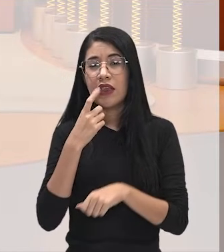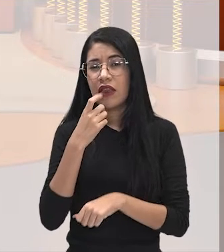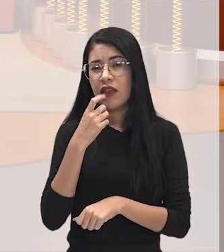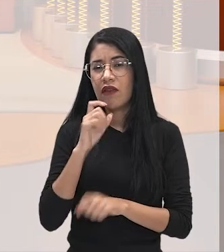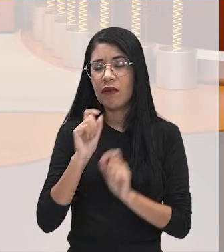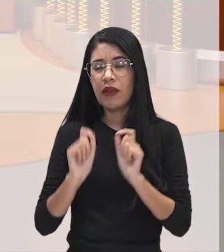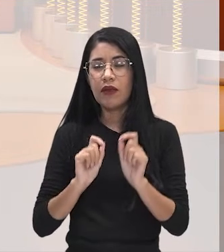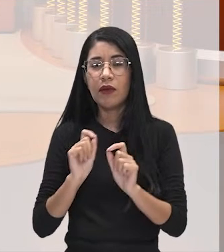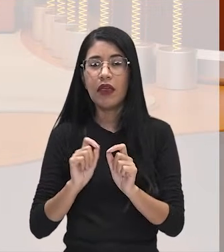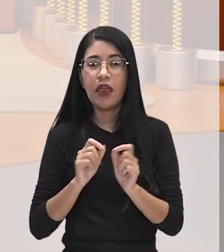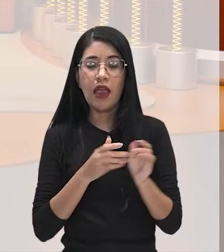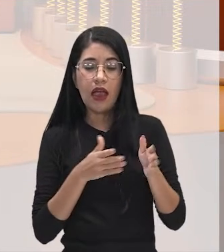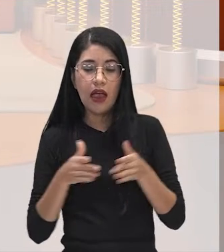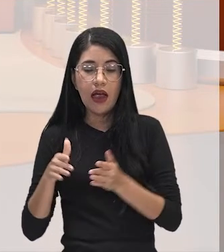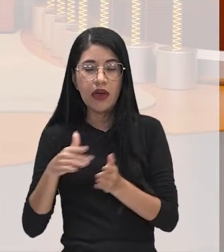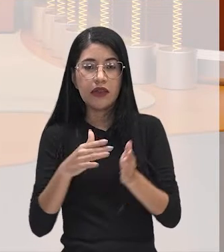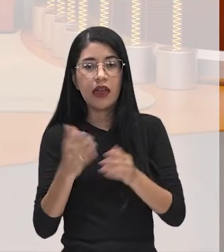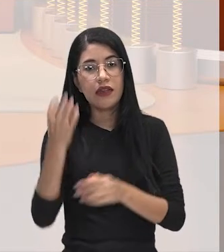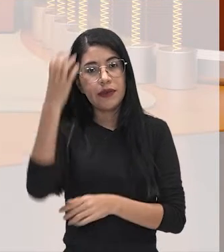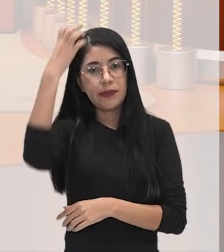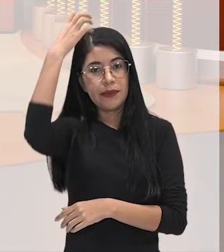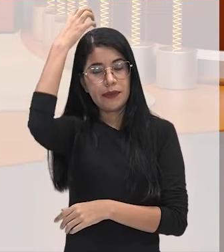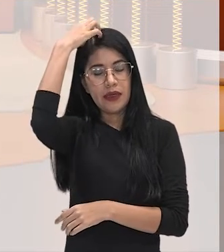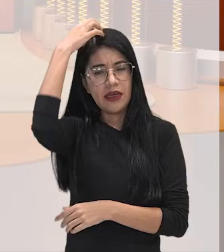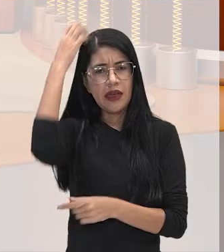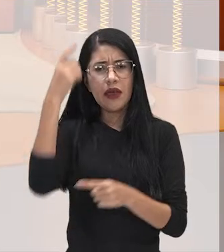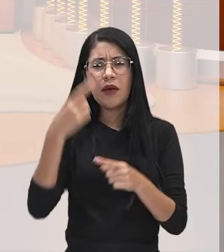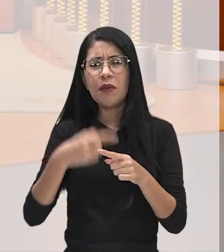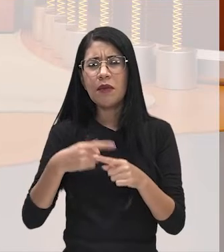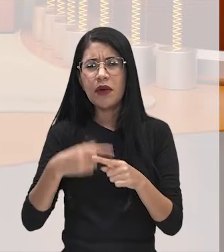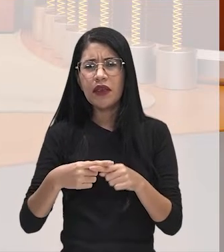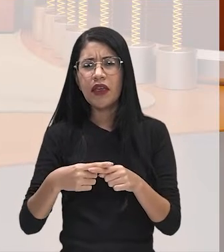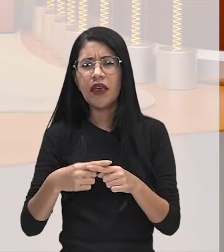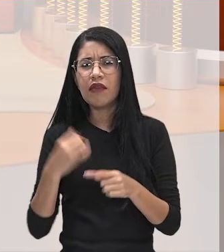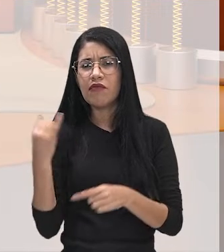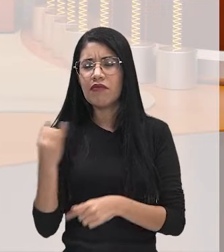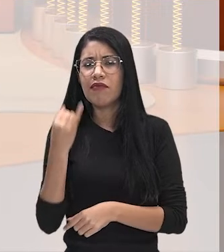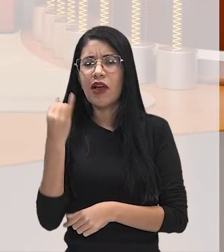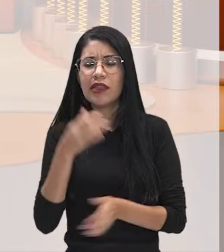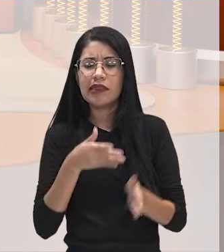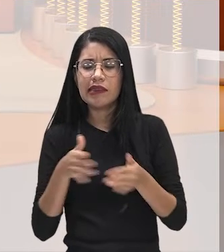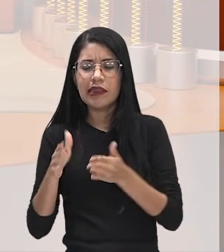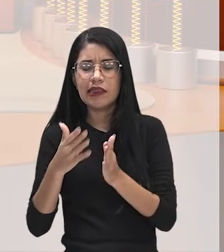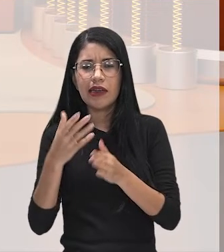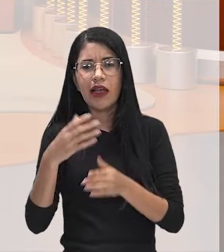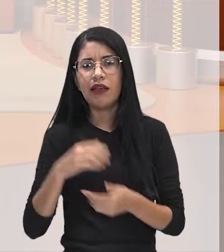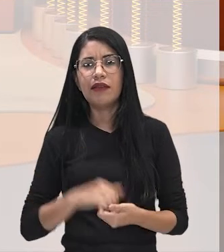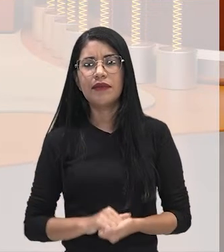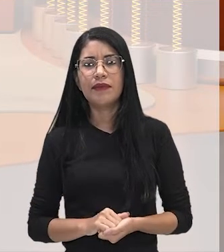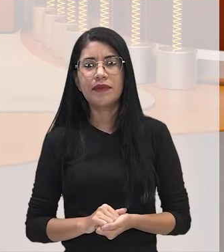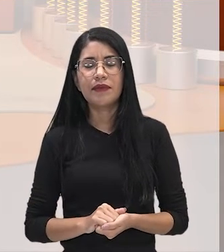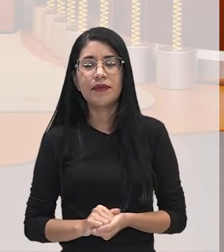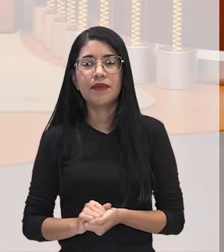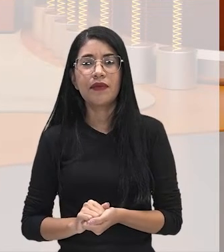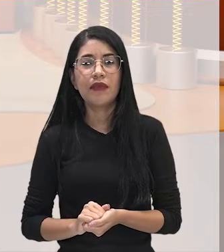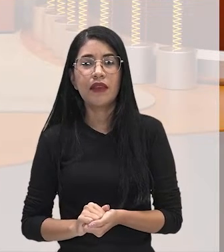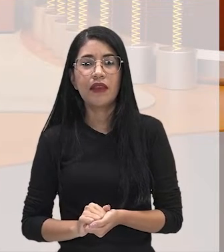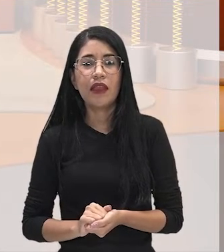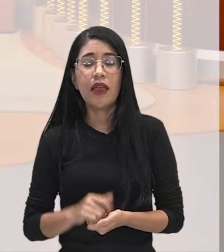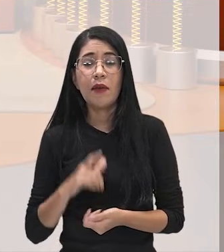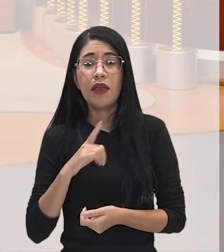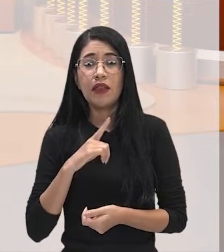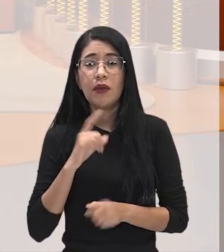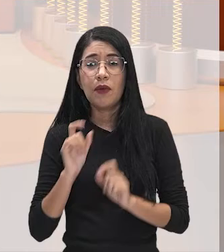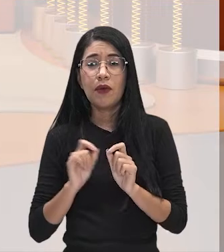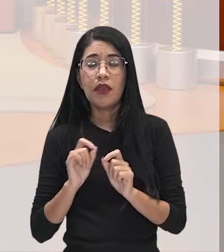a Estrada Real. Professora, por que essa Estrada Real ela é importante para este Império Persa? Porque levava